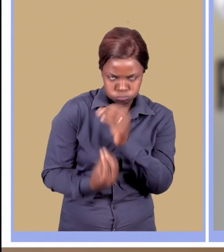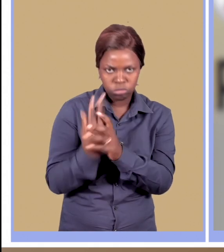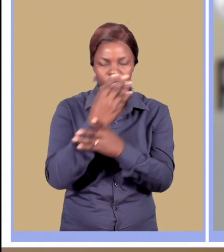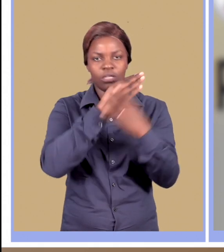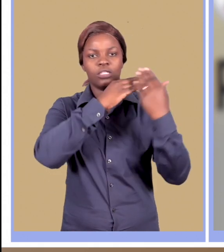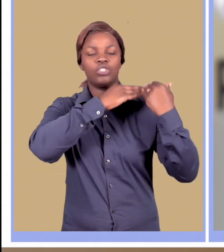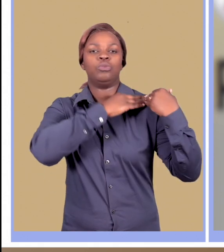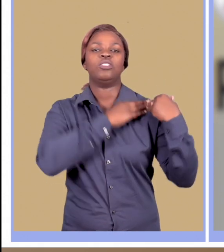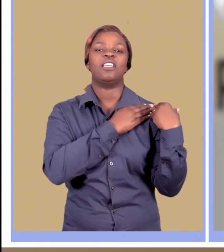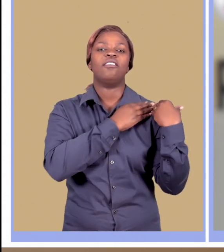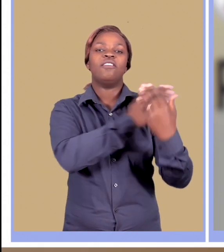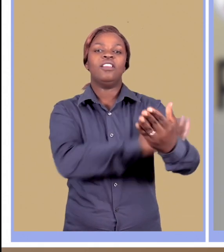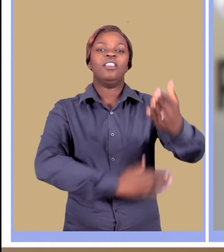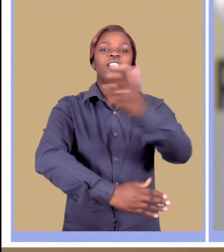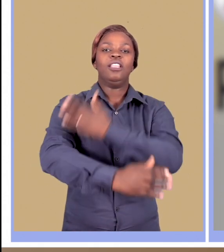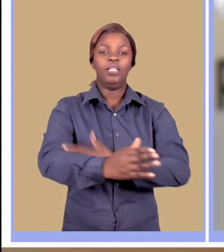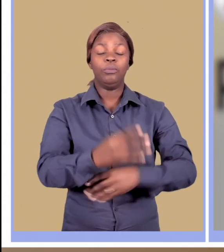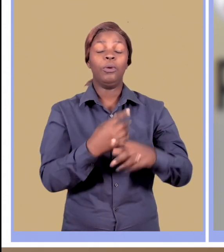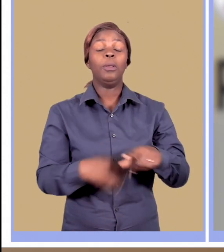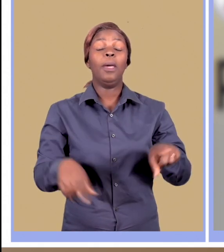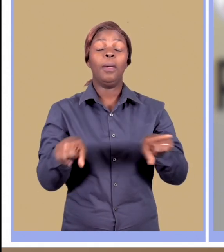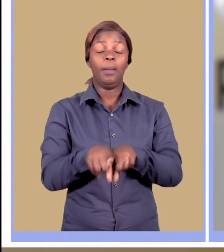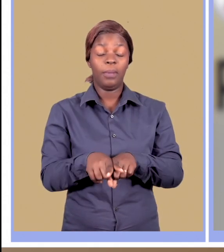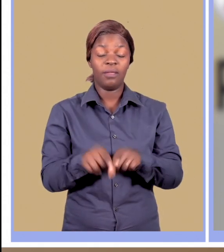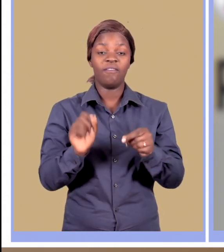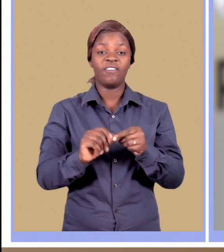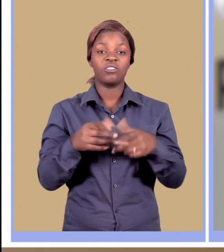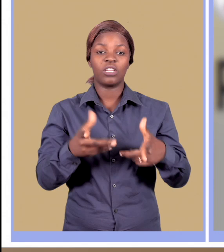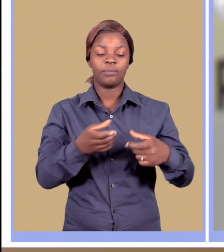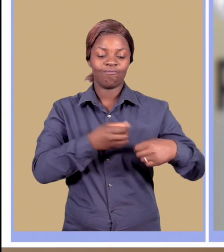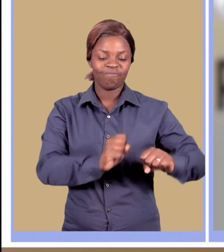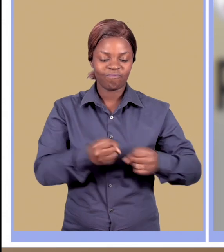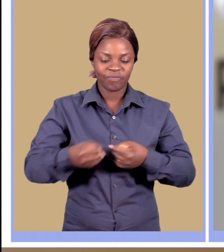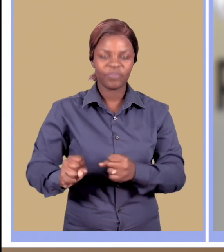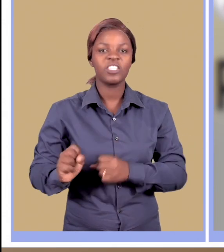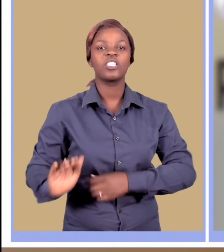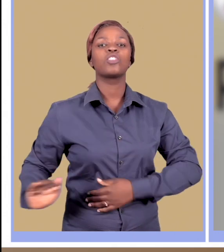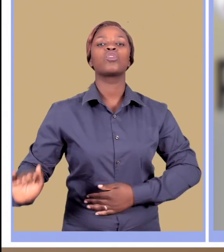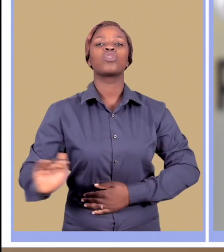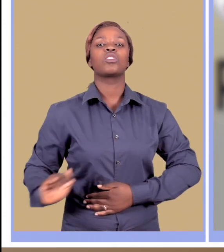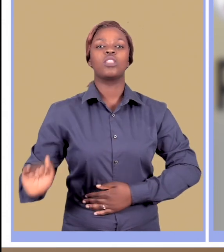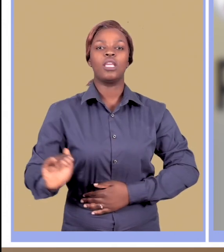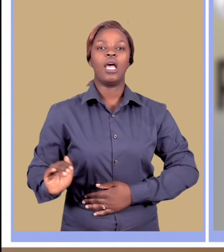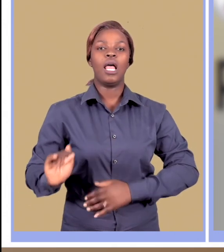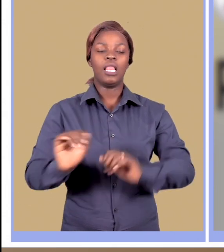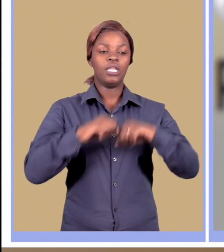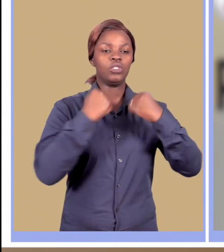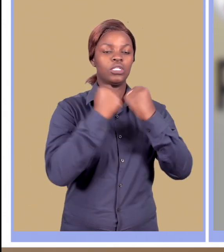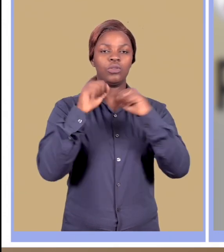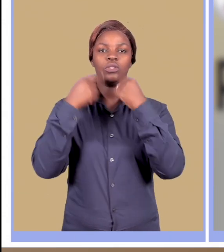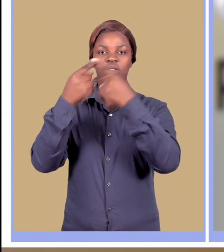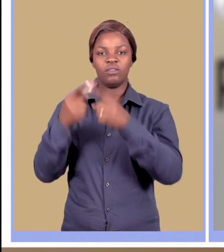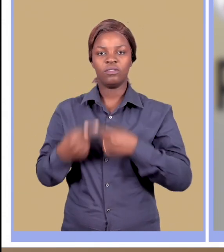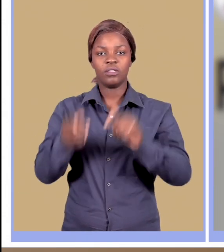fundou a ADEMO e também é a pessoa que é ativista do movimento associativo de pessoas com